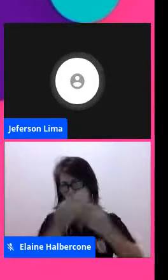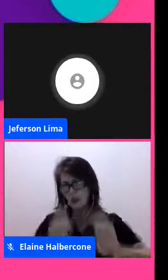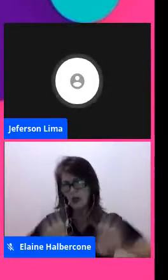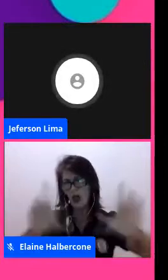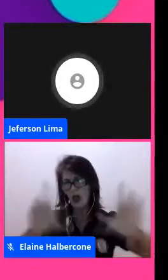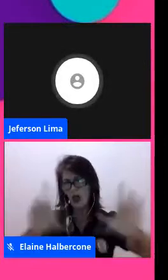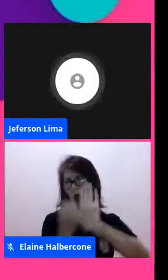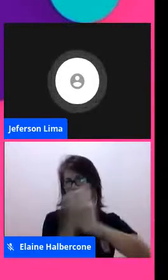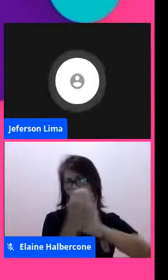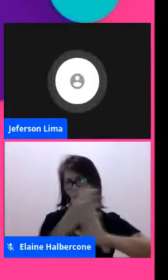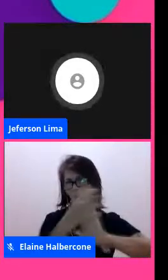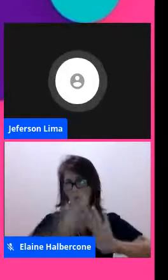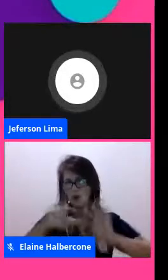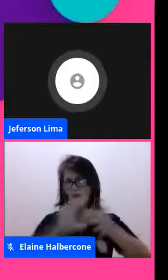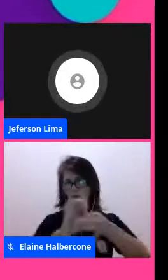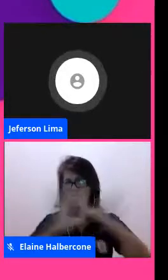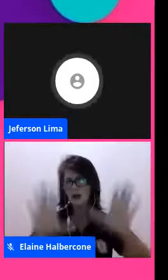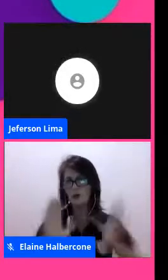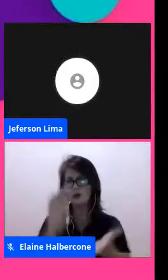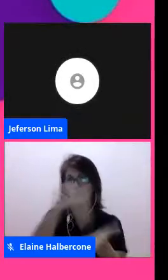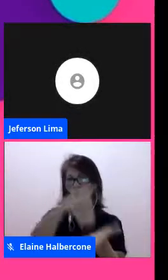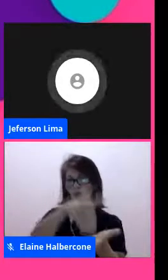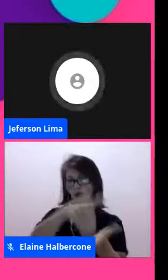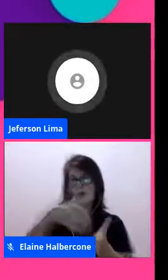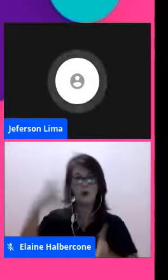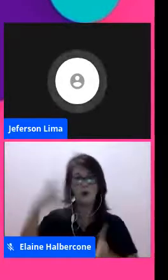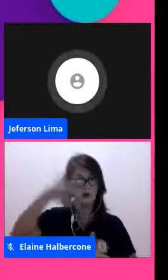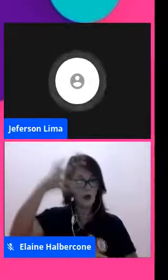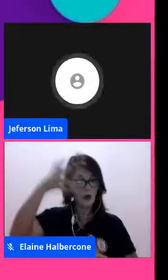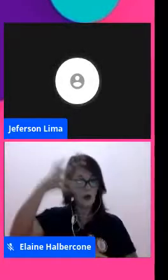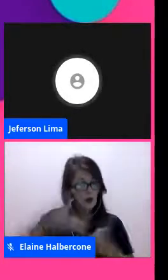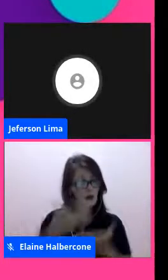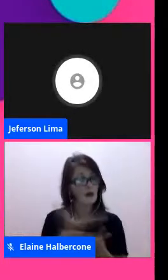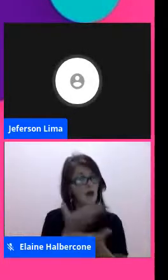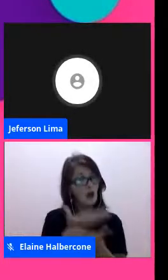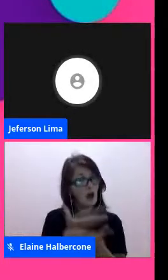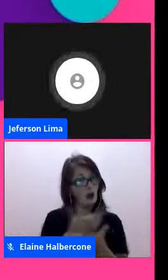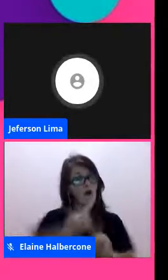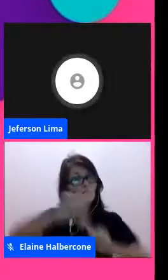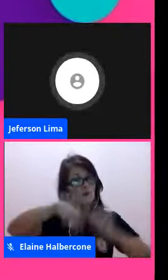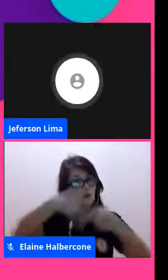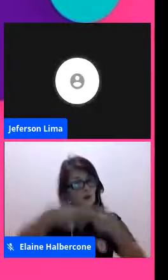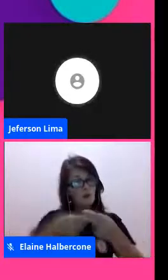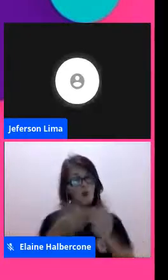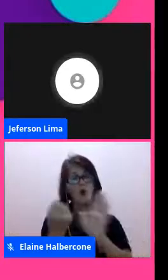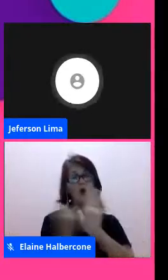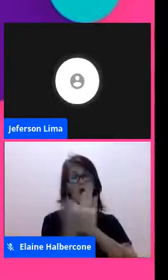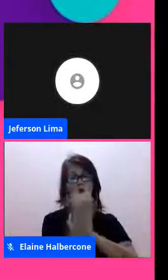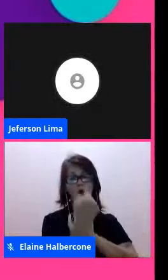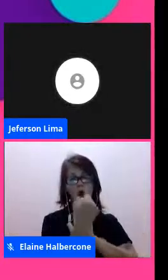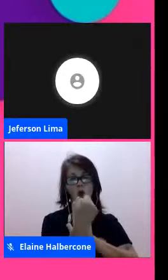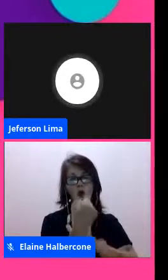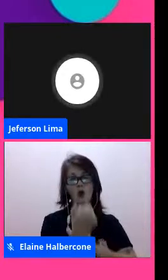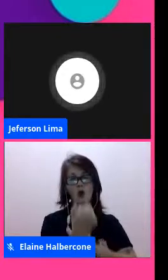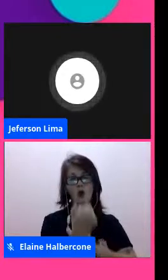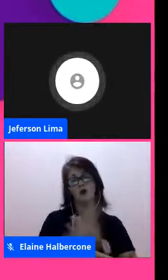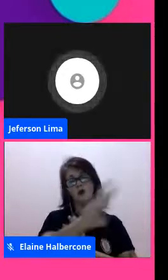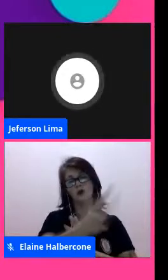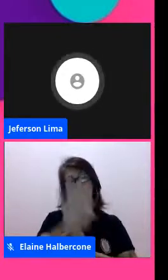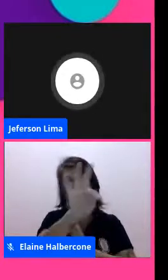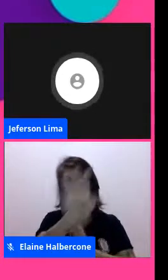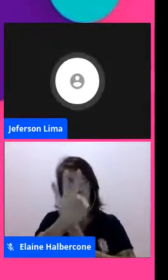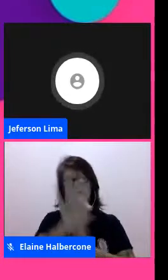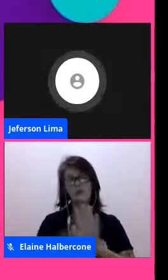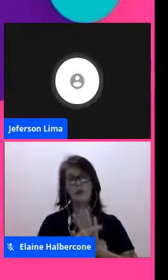código, etc., eu vou disponibilizar ao final da nossa aula, certo? E os códigos vão estar lá no GitHub e